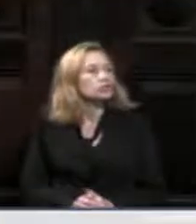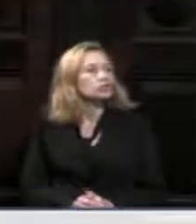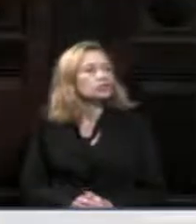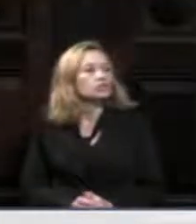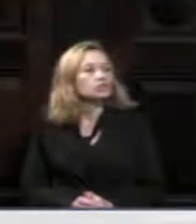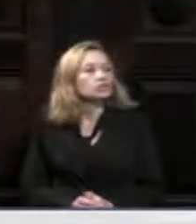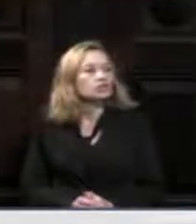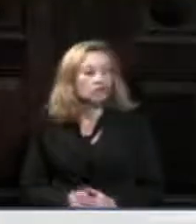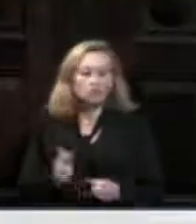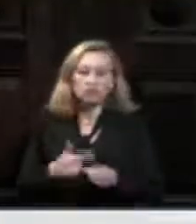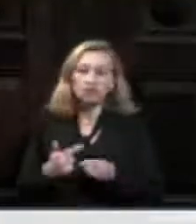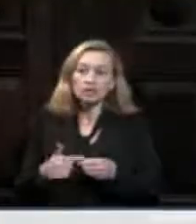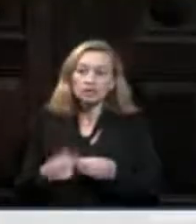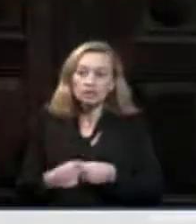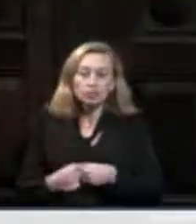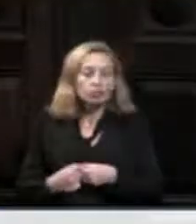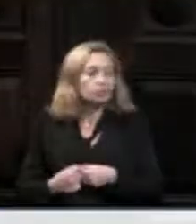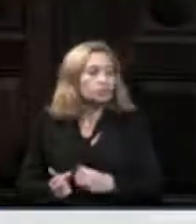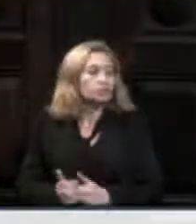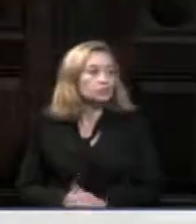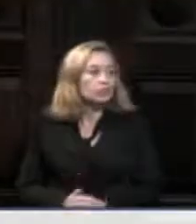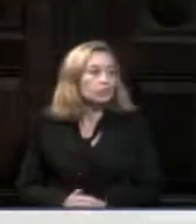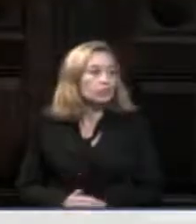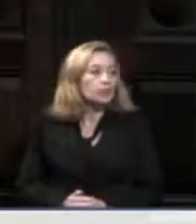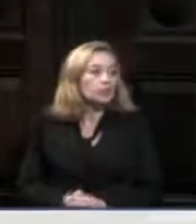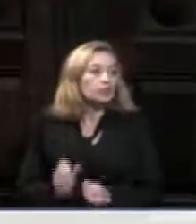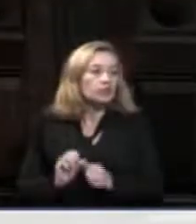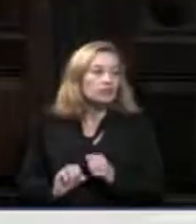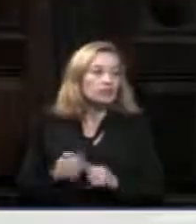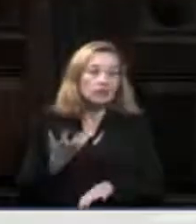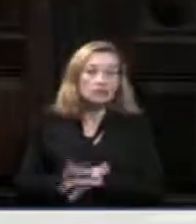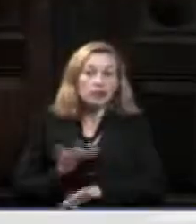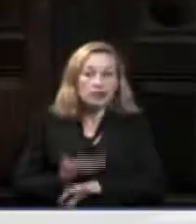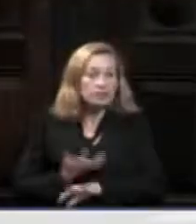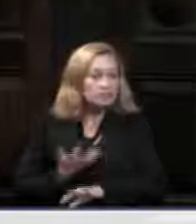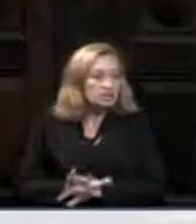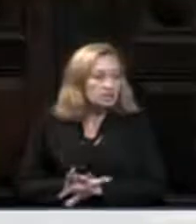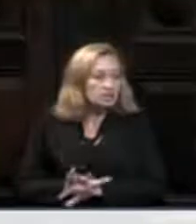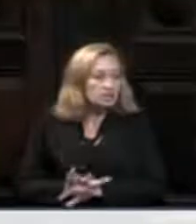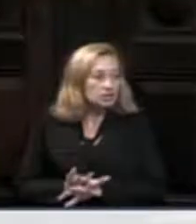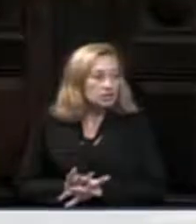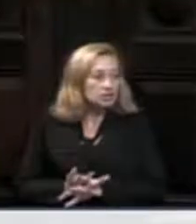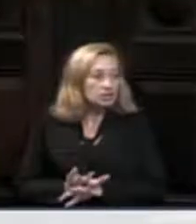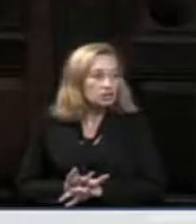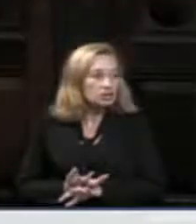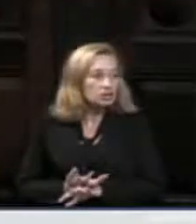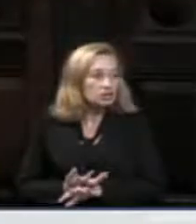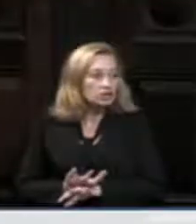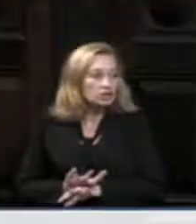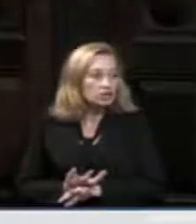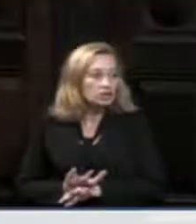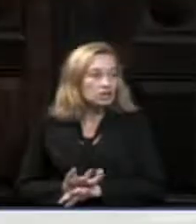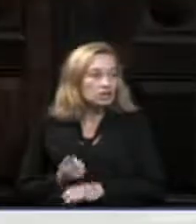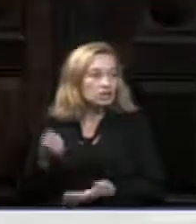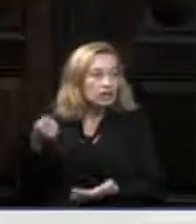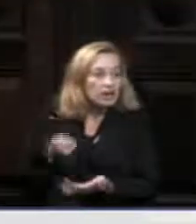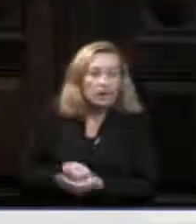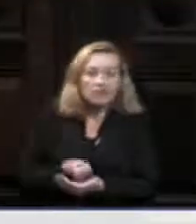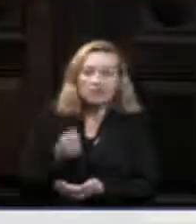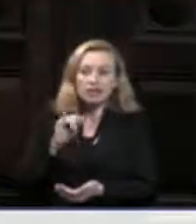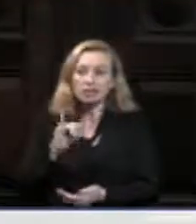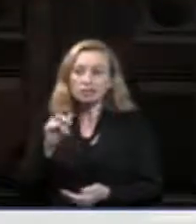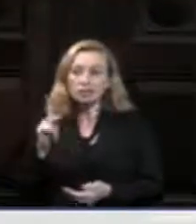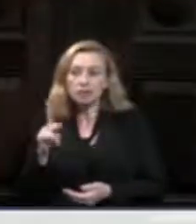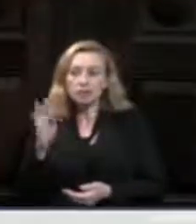município calçava, fazia praça e lançava IPTU, o poder público